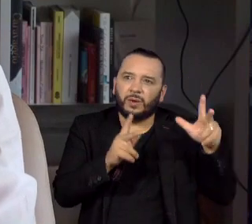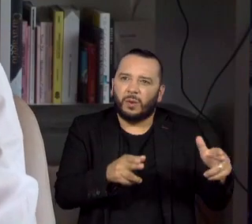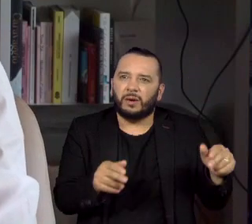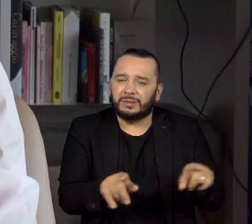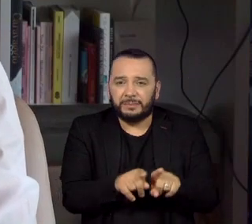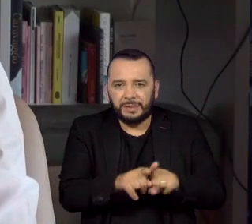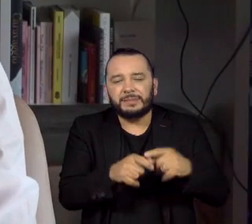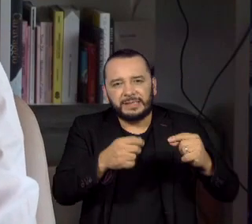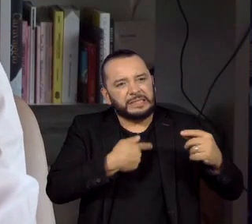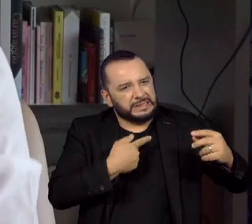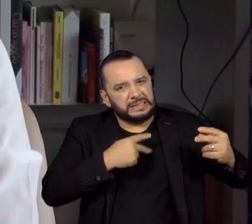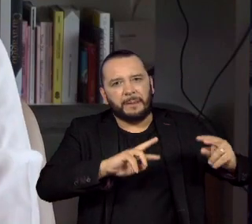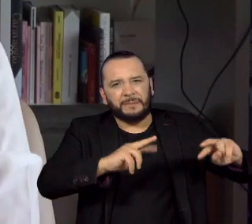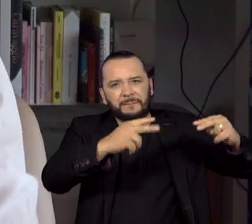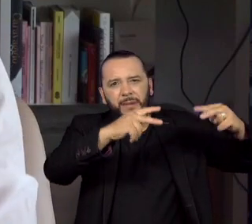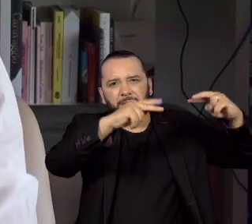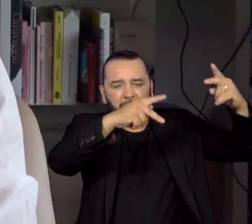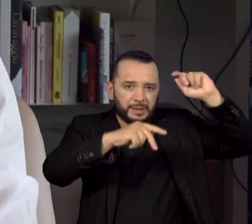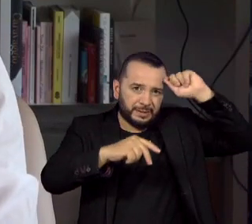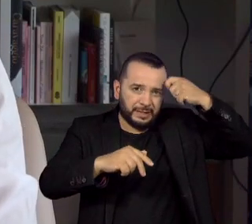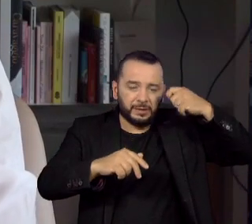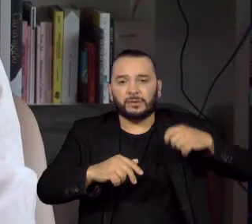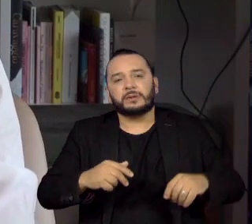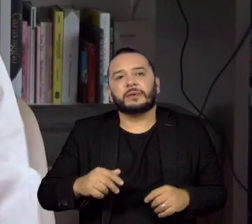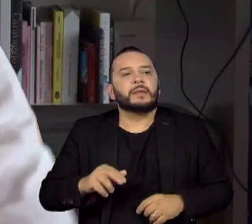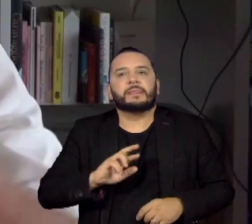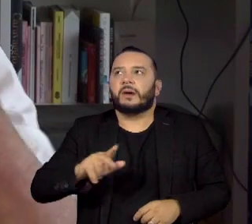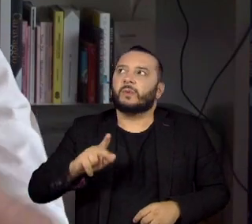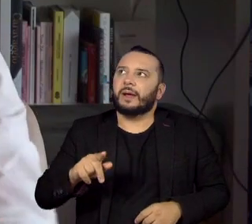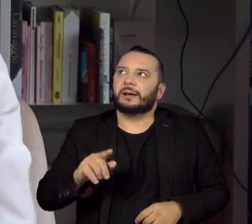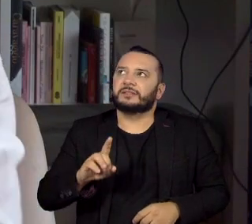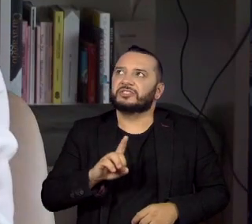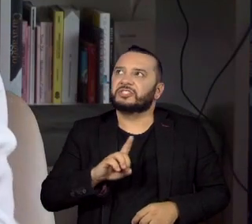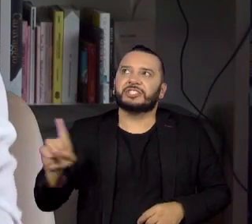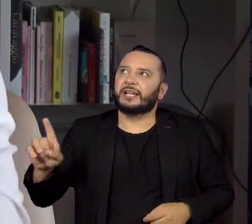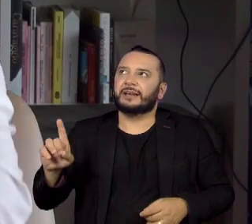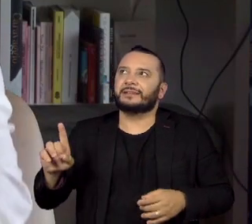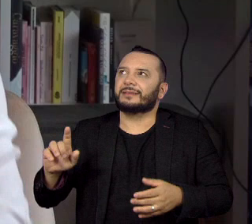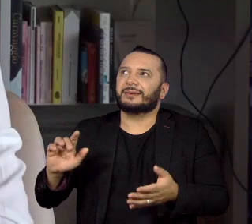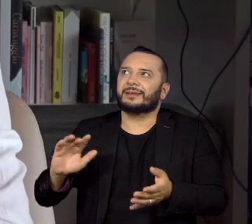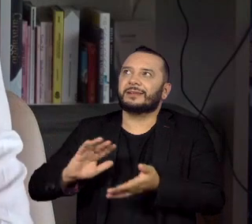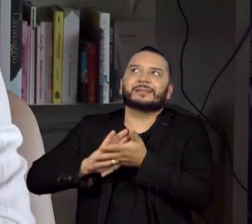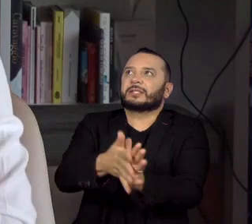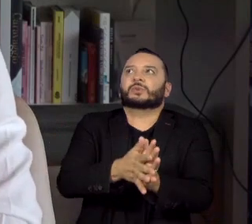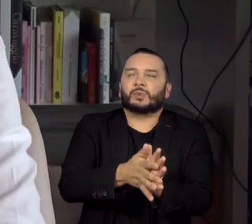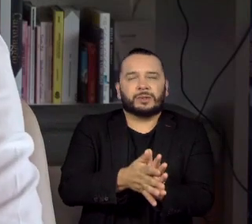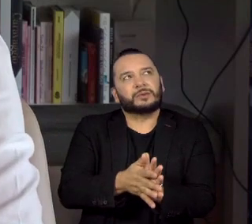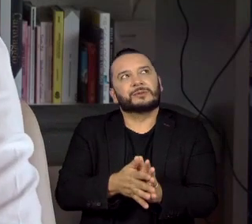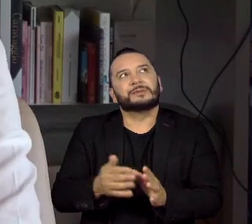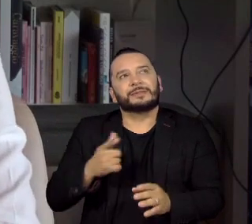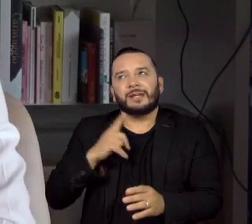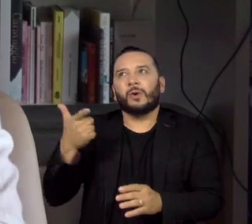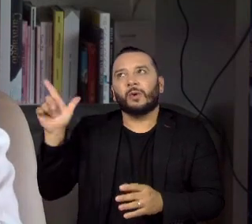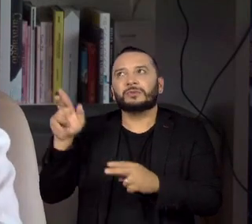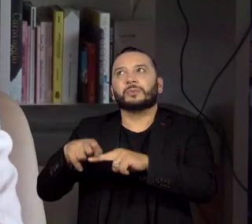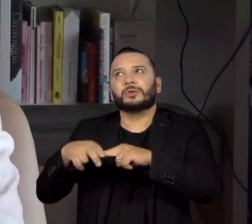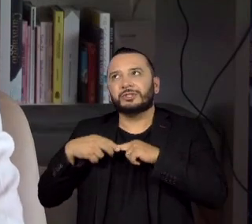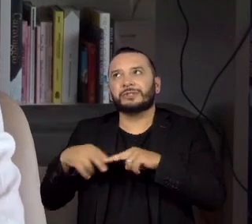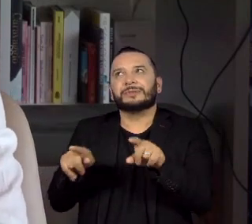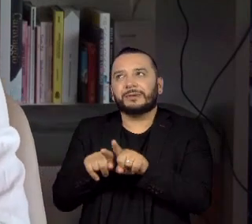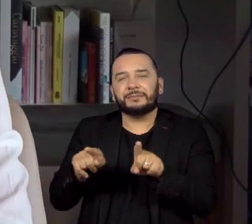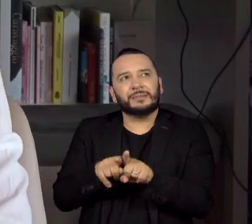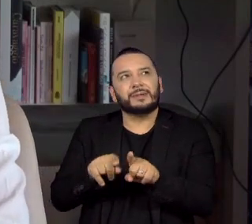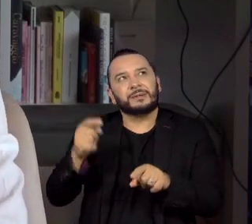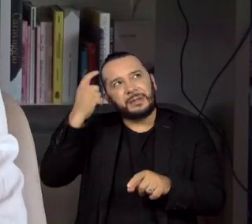um movimento, não foi a direita que fez isso, né? Então tem várias questões assim que eu acho que a gente vai ter que rever. A questão do mercado, da cultura